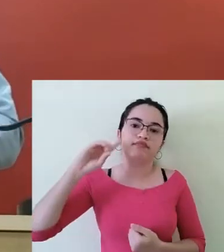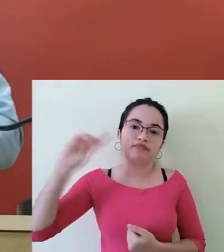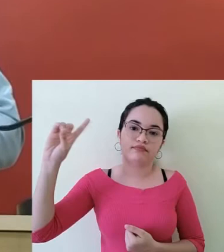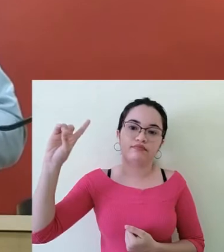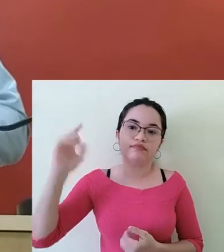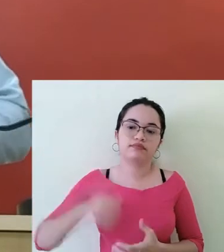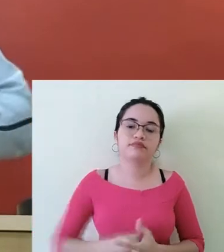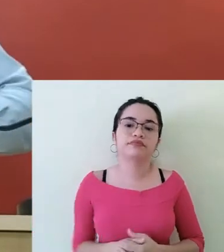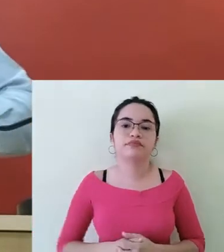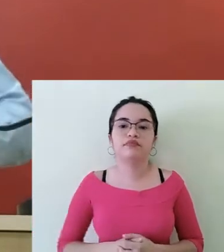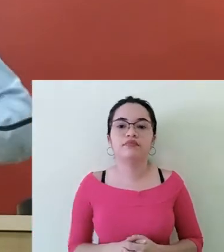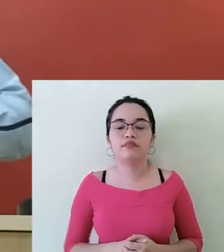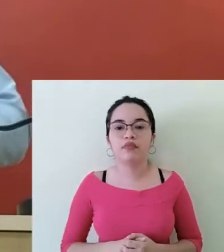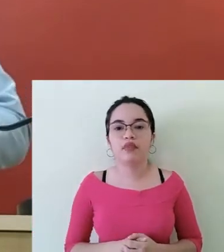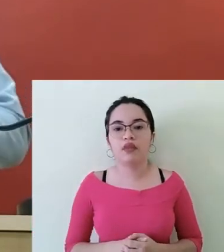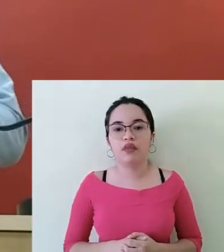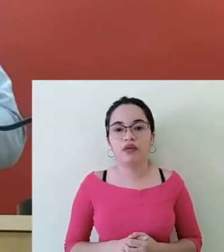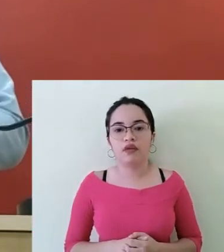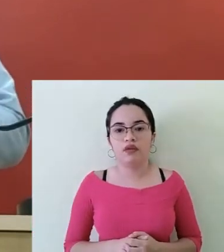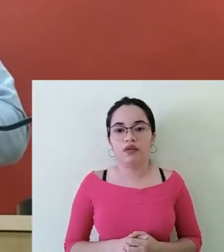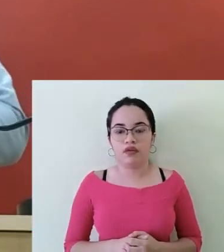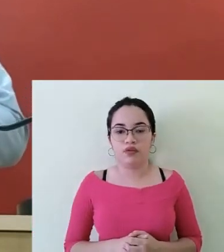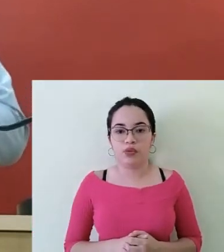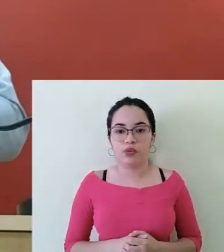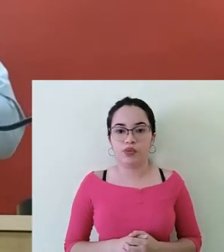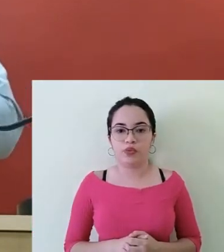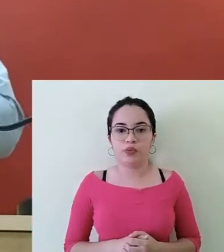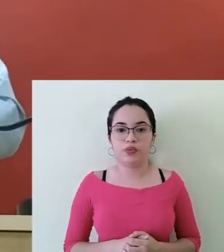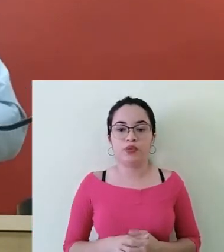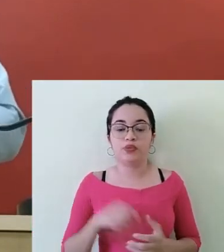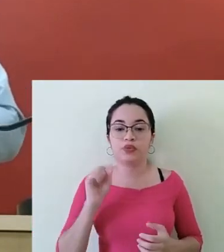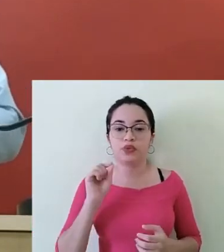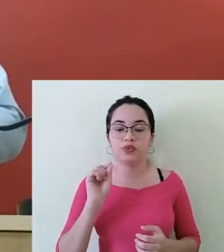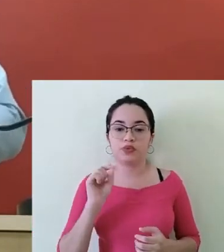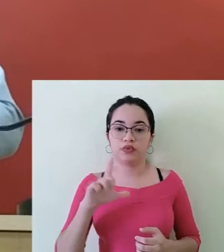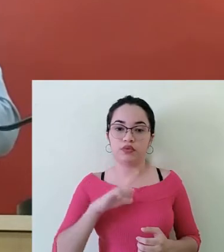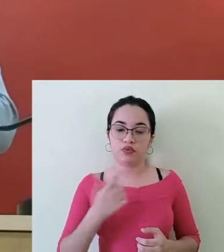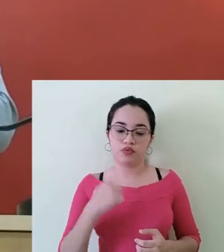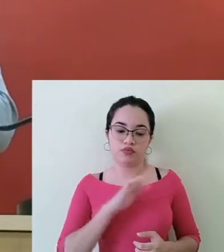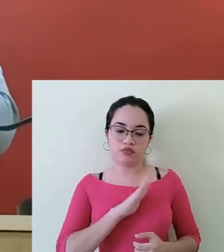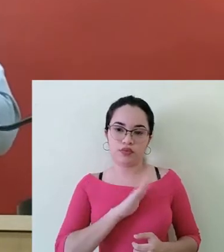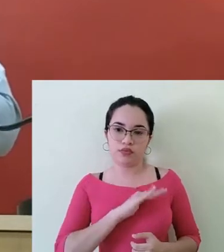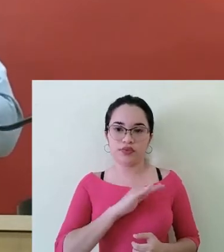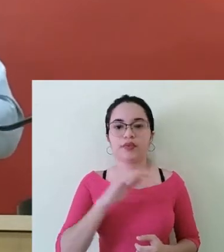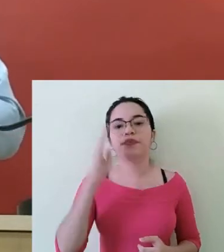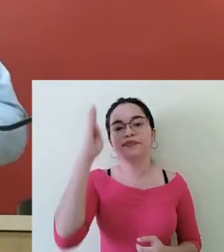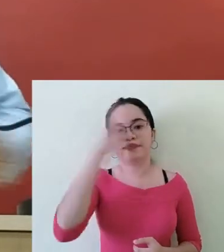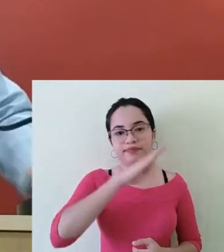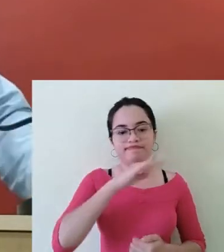de Deus. E a inclinação que há em nosso coração é para o mal, é para